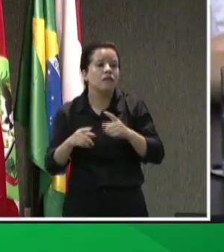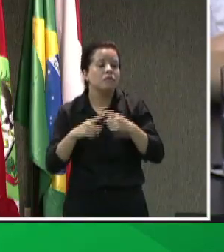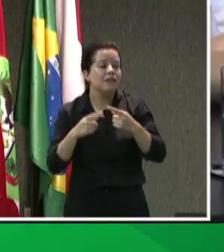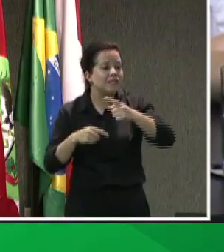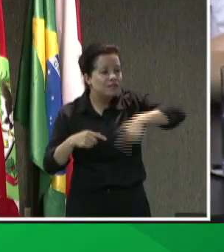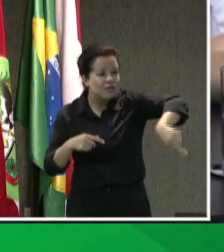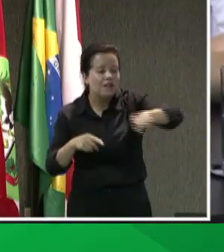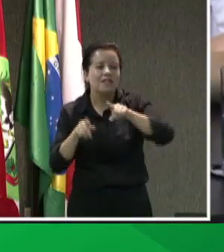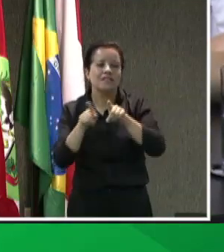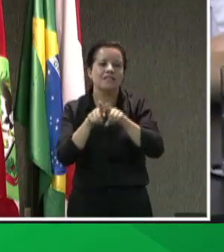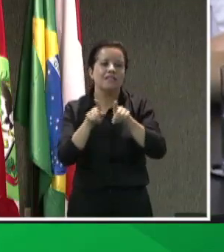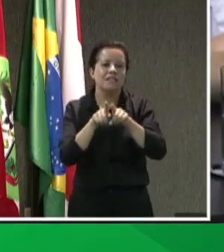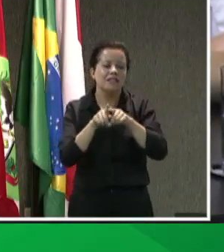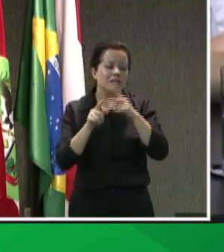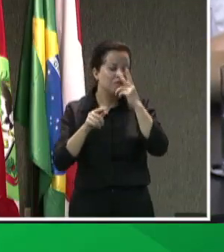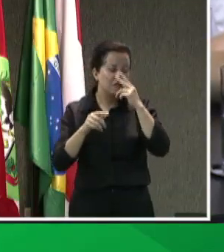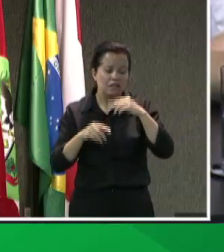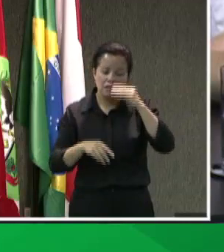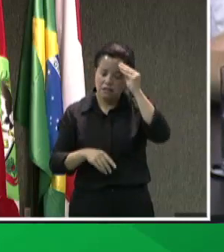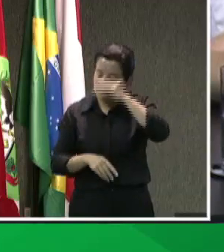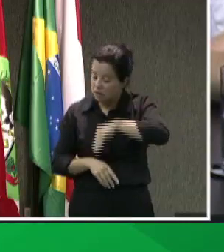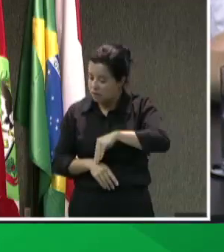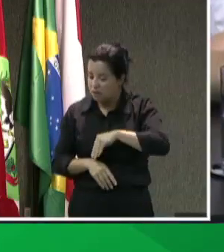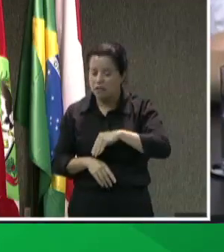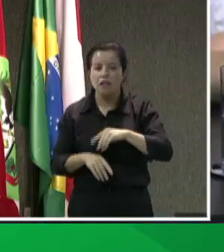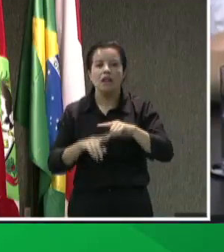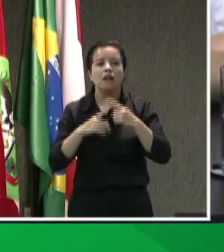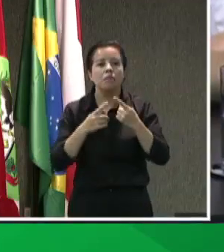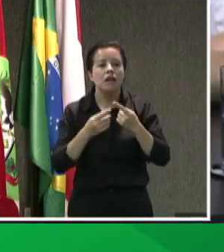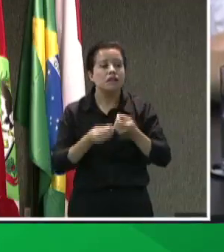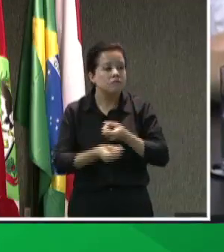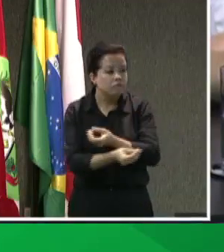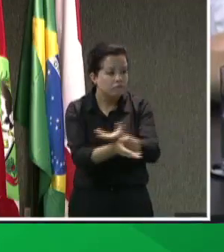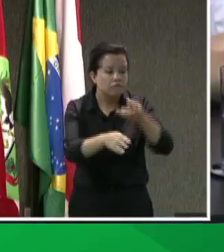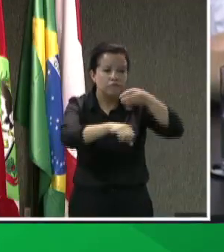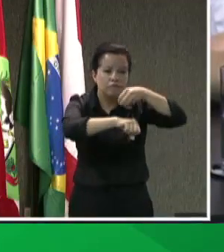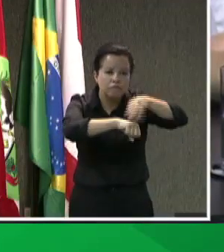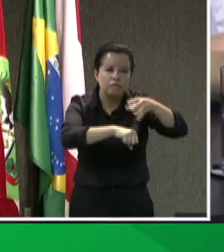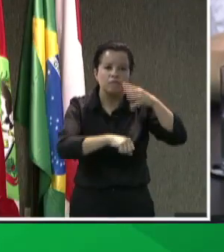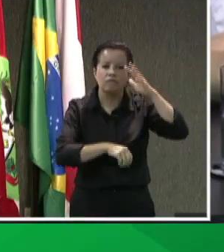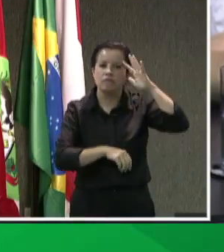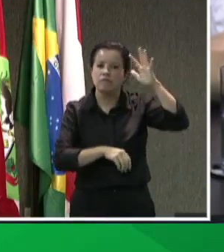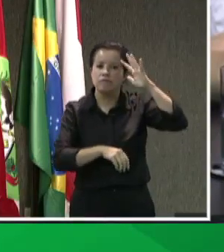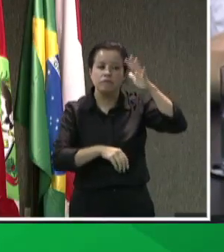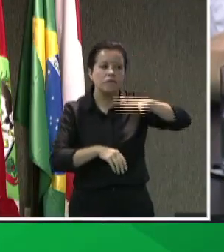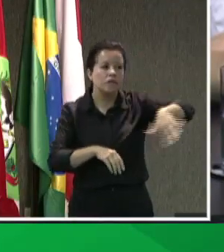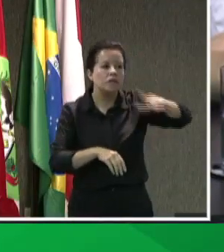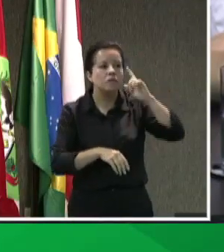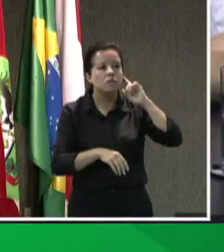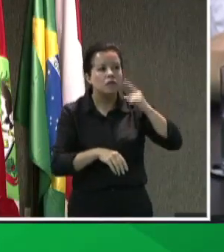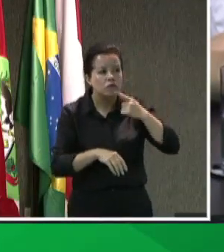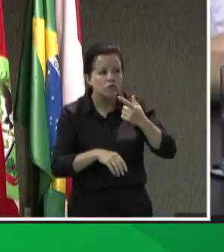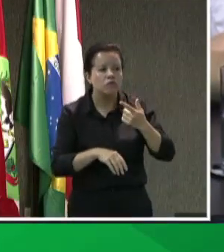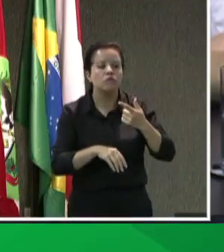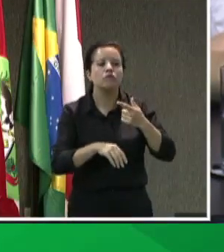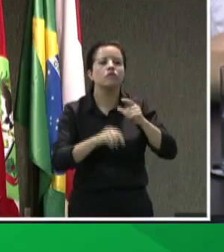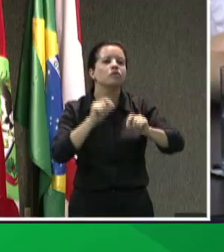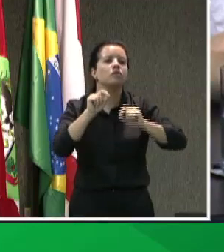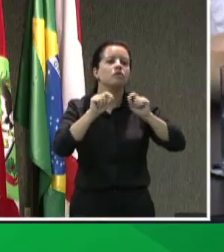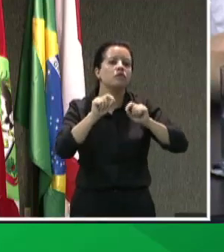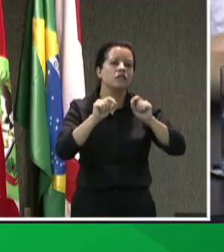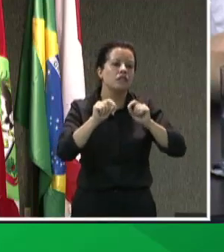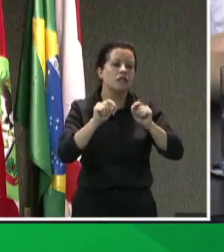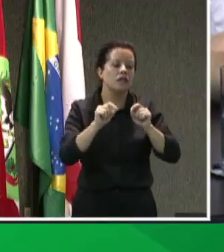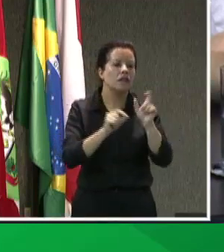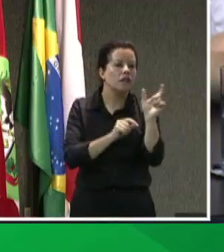nos sentimos desanimados. E uma palavra que eu quero deixar com reflexão aí para a comunidade surda, e eu sempre procuro utilizar essa palavra, que, acima de